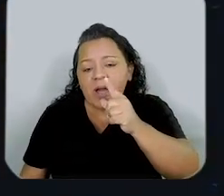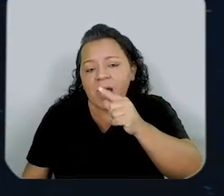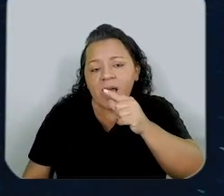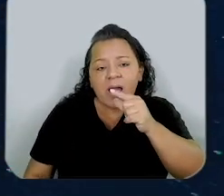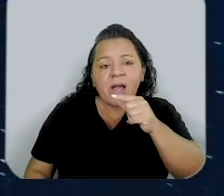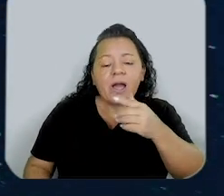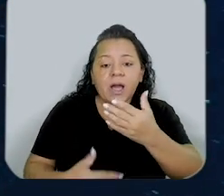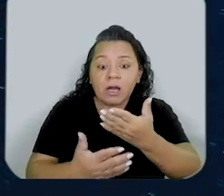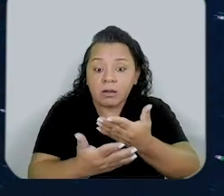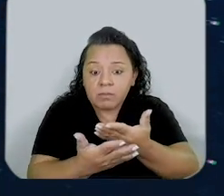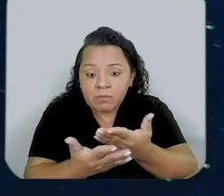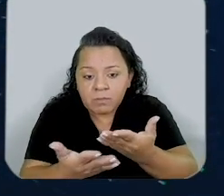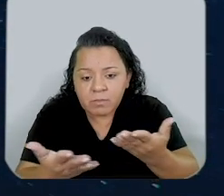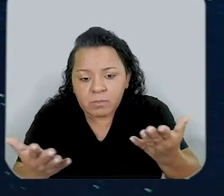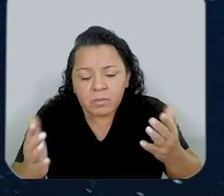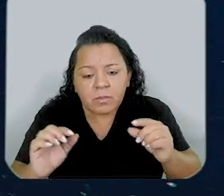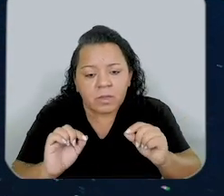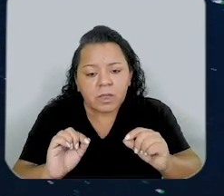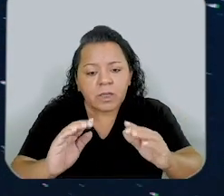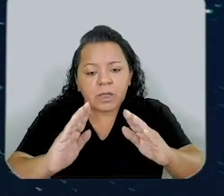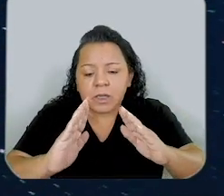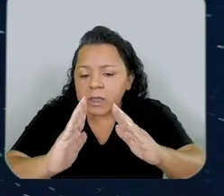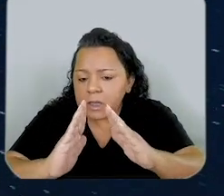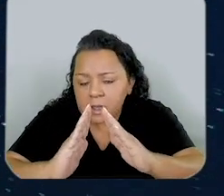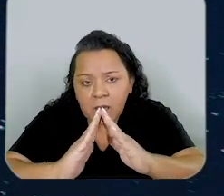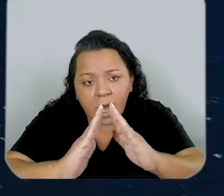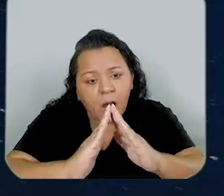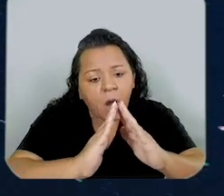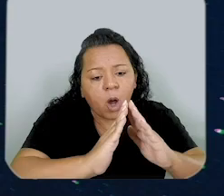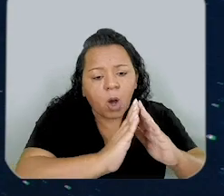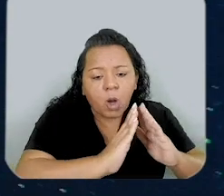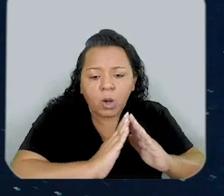Também a floresta para nós é uma casa. Casa desses